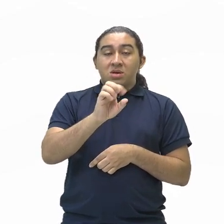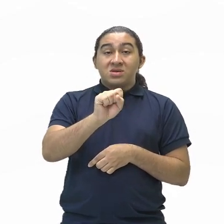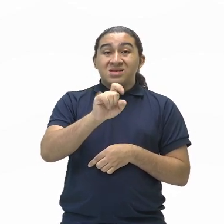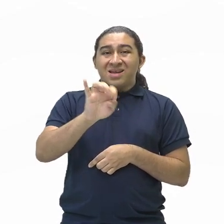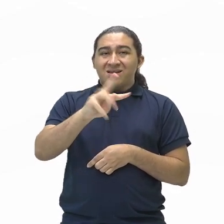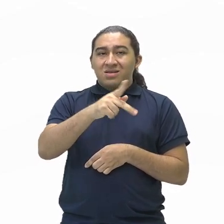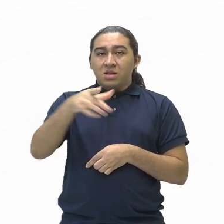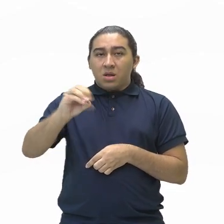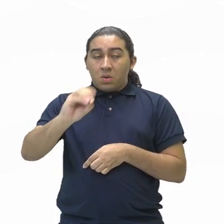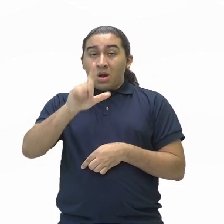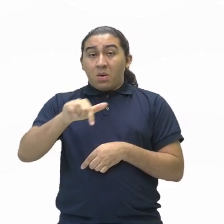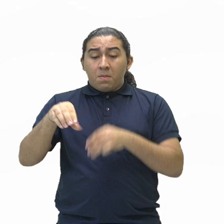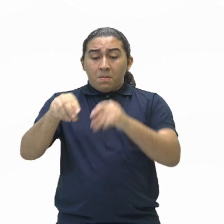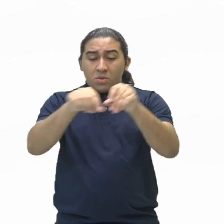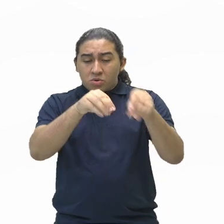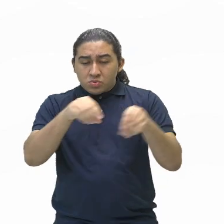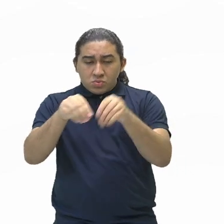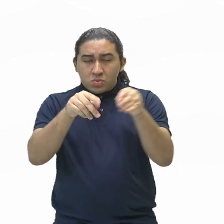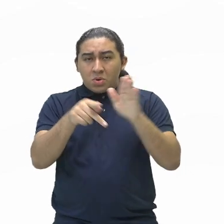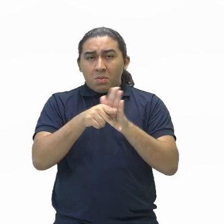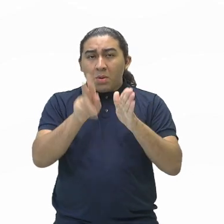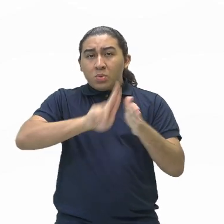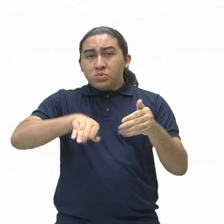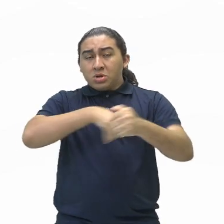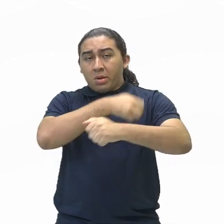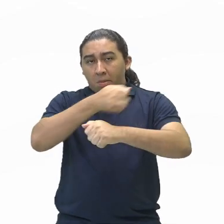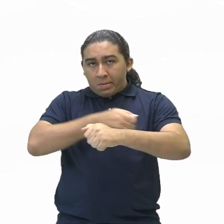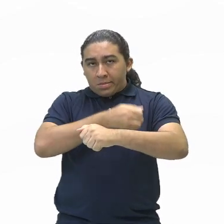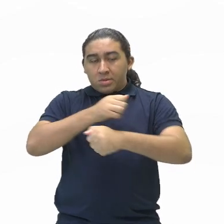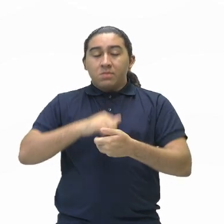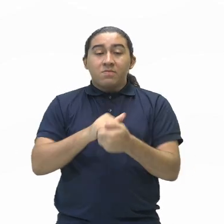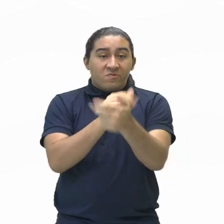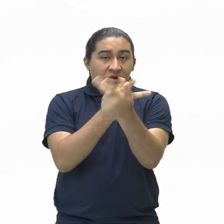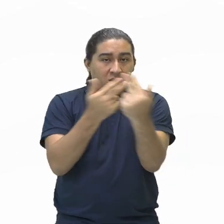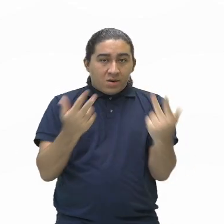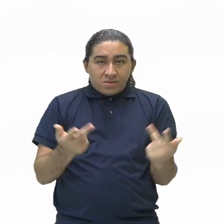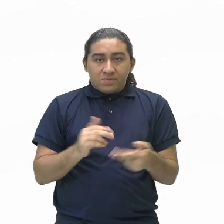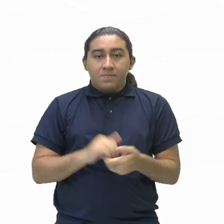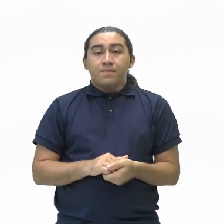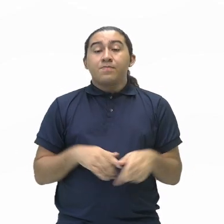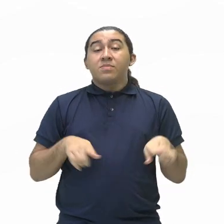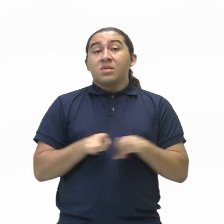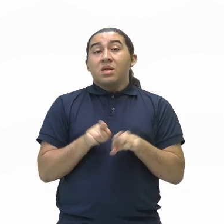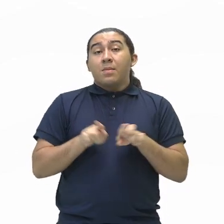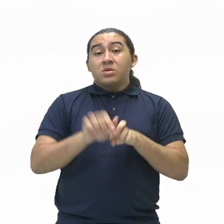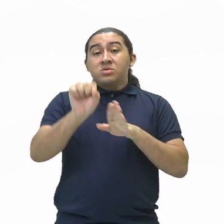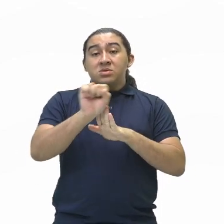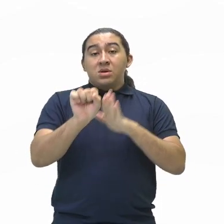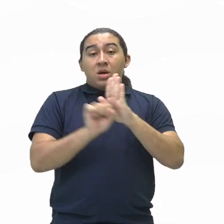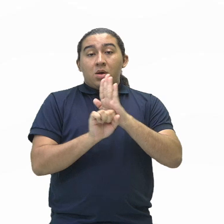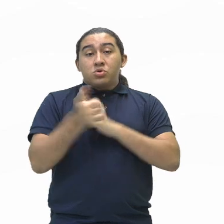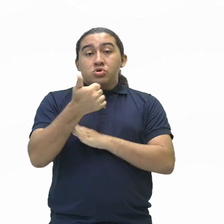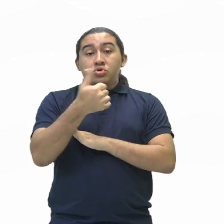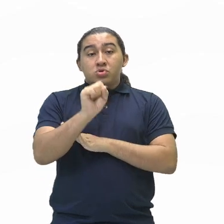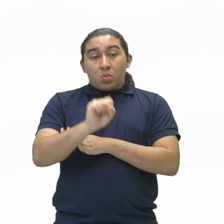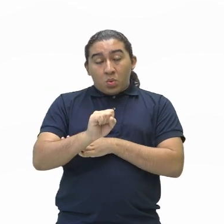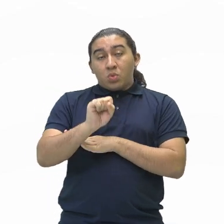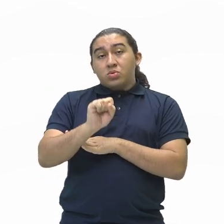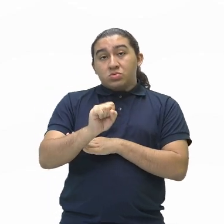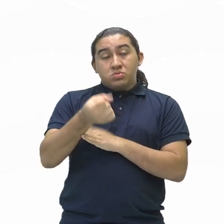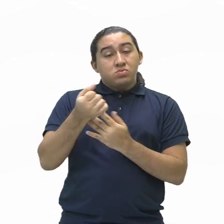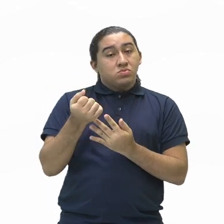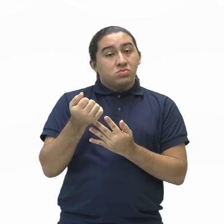especiarias. E já no final, ou melhor, no século XVIII, no final do século XVII e o século XVIII